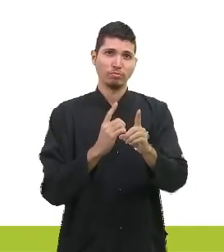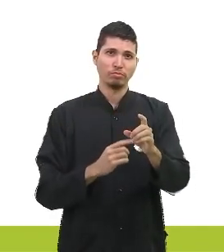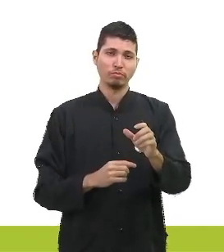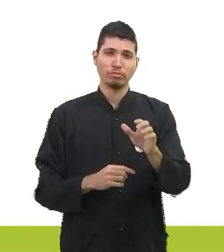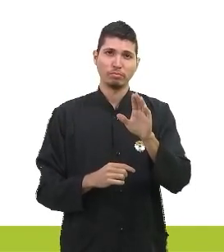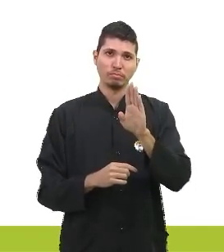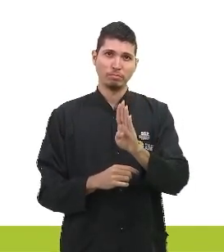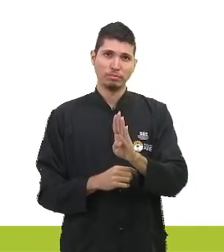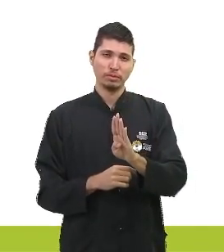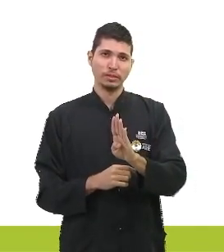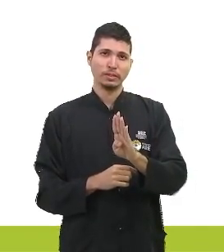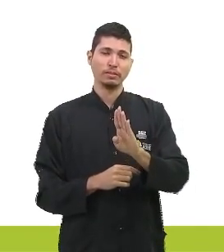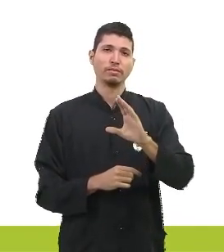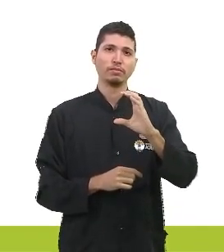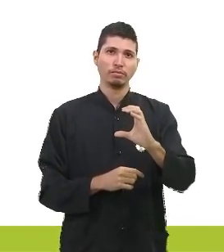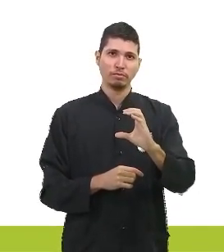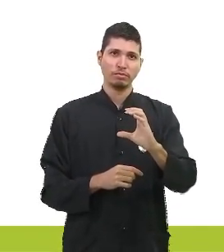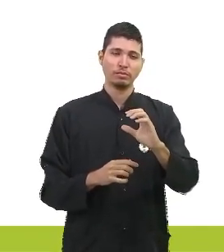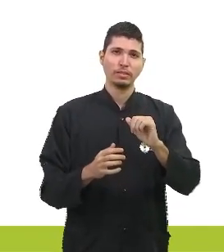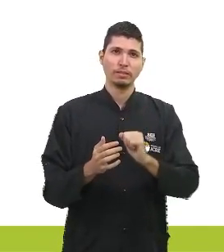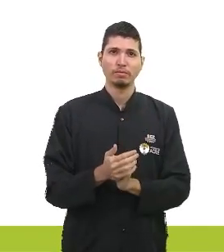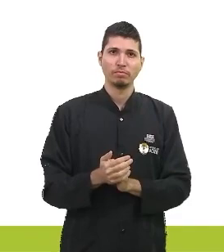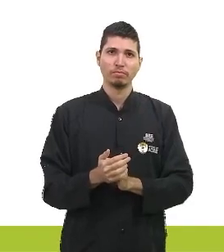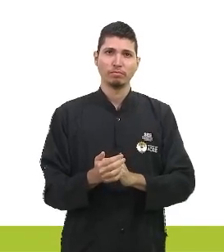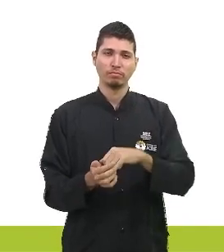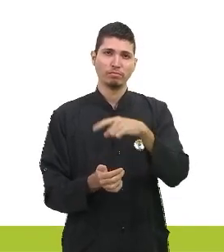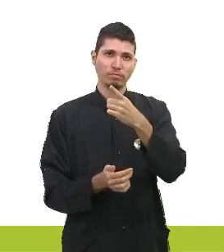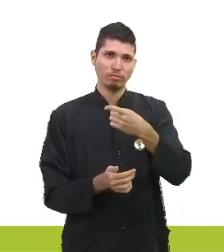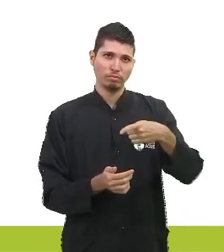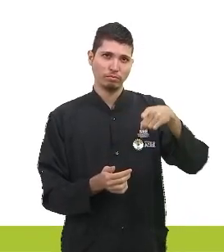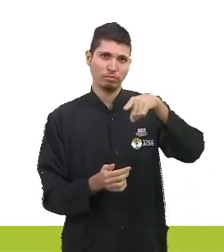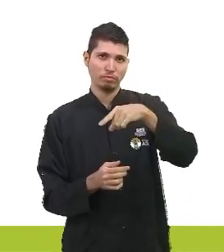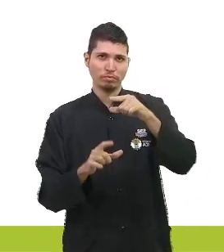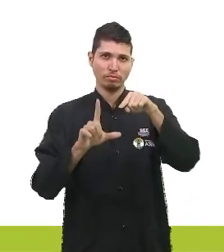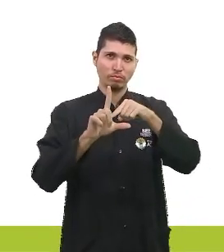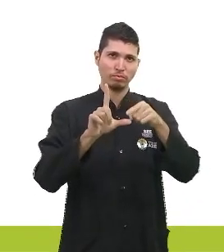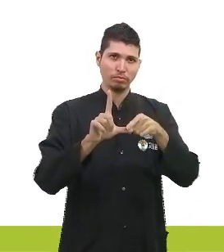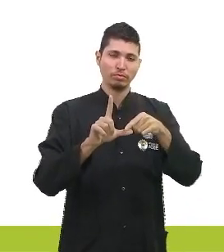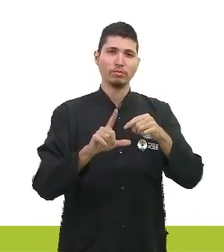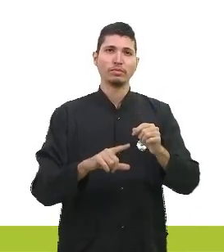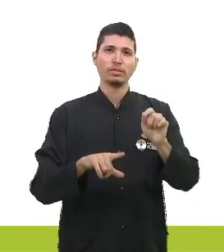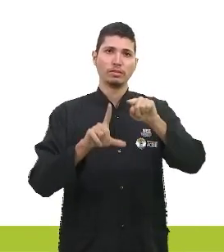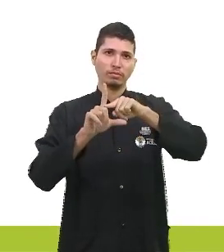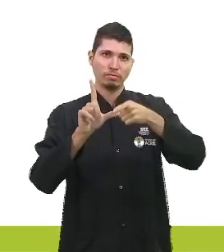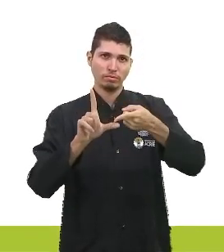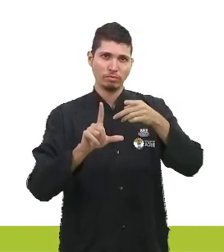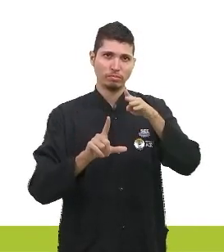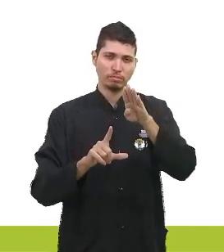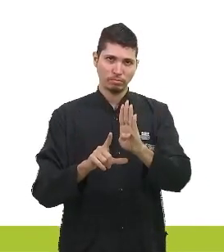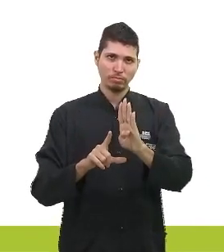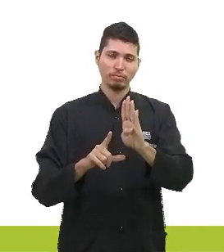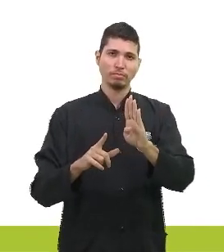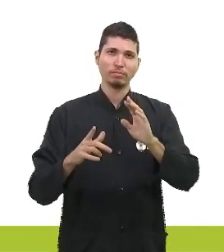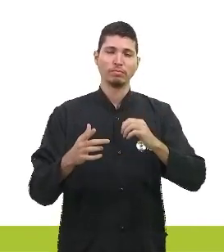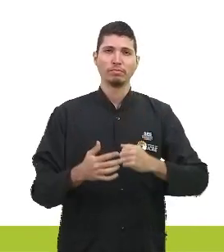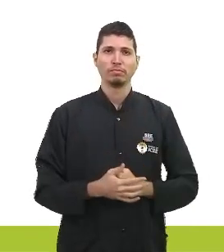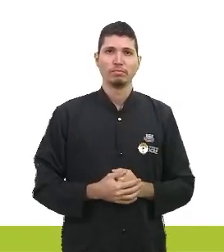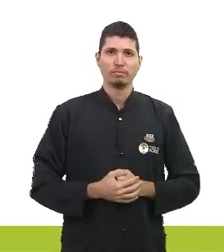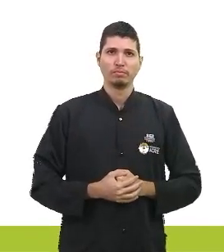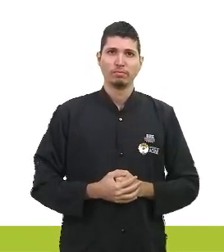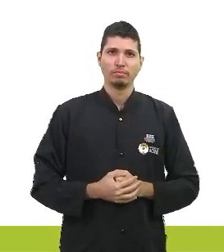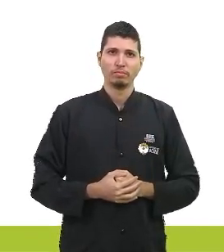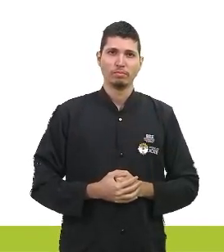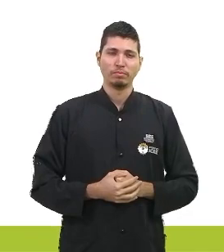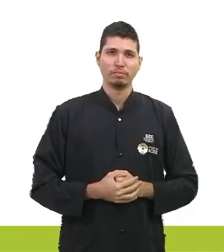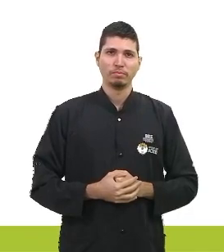B, o lado C, tem os ângulos alfa conhecido, o ângulo θ e o ângulo beta. É claro que você poderia, nesse caso, do jeito que eu estou